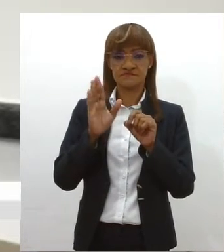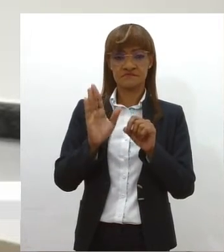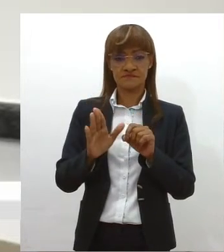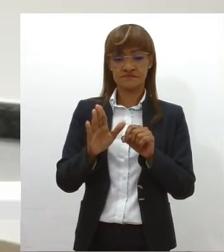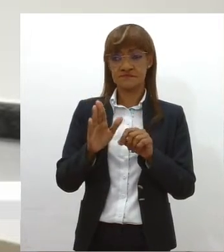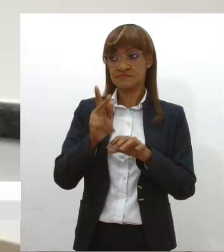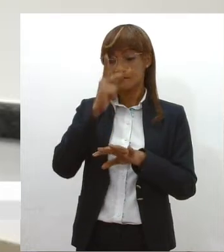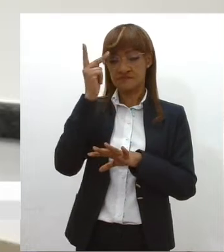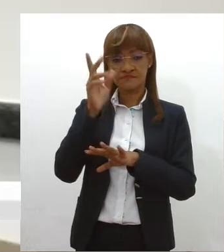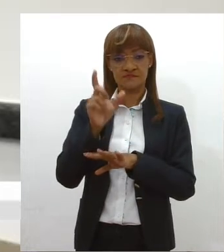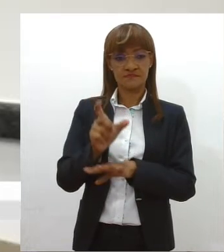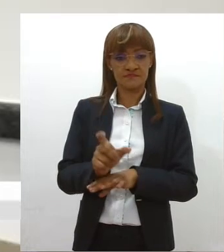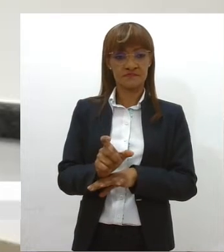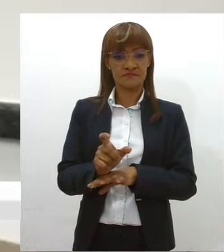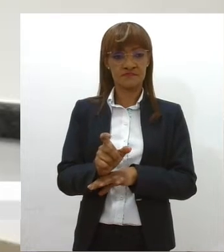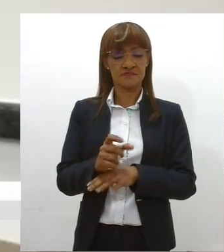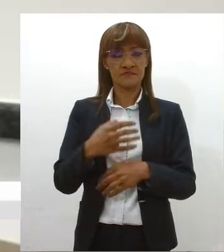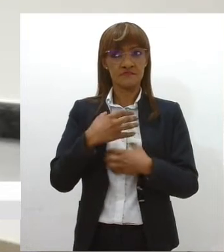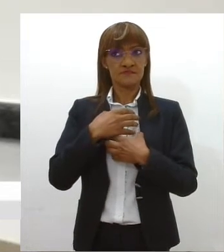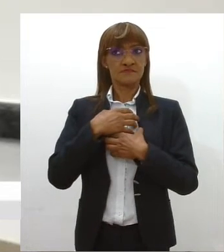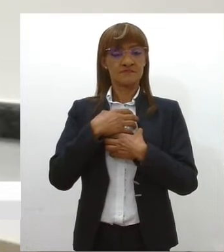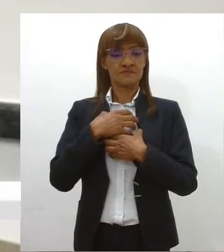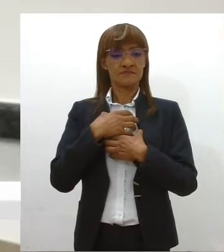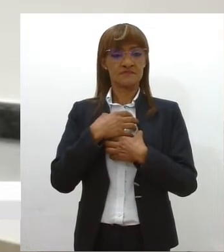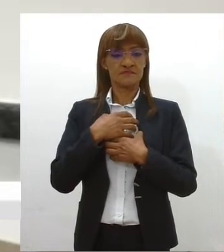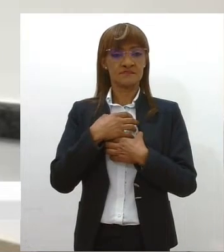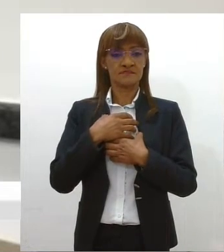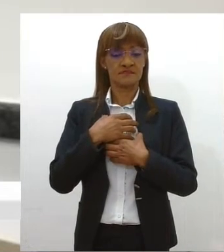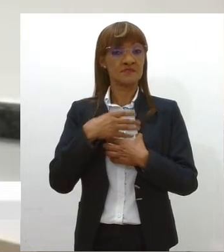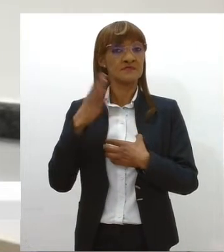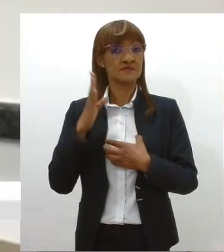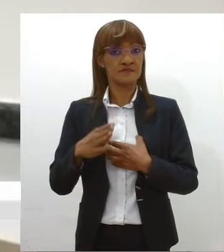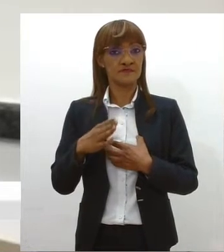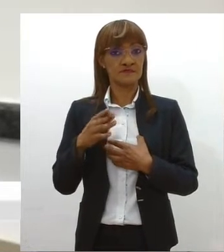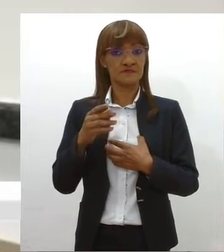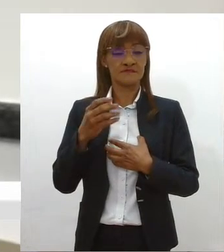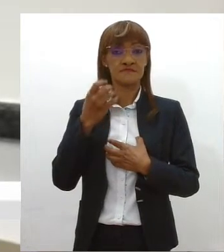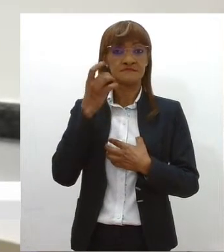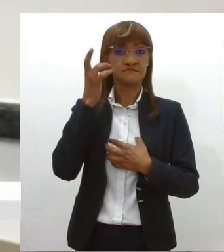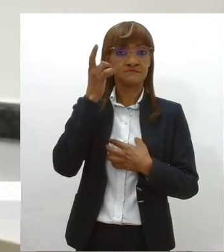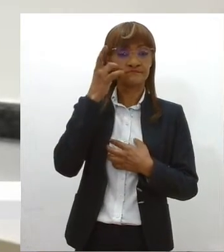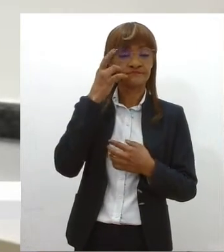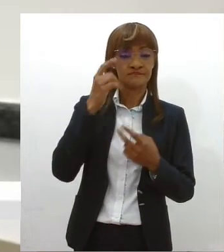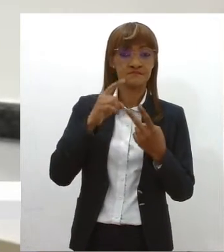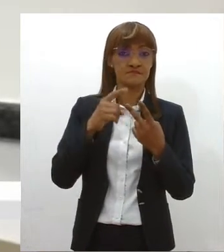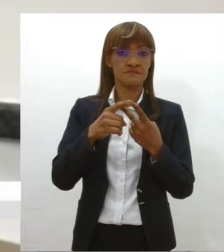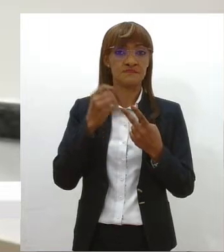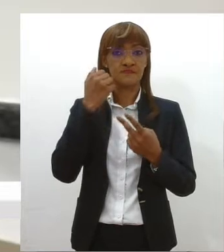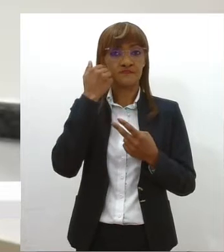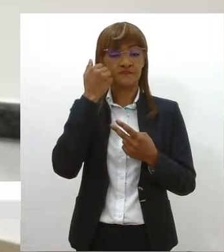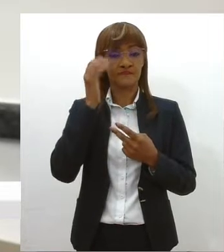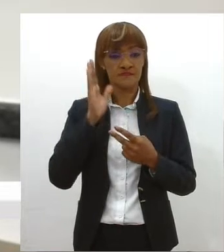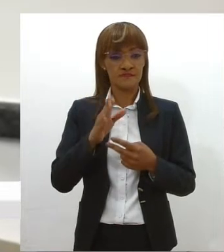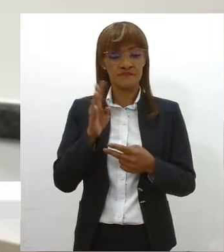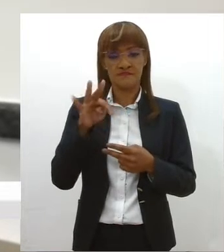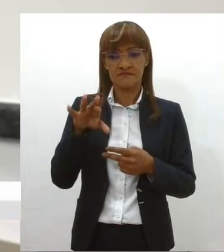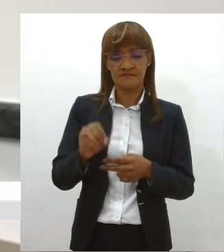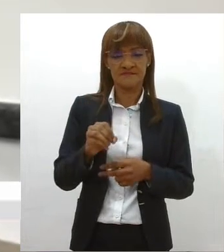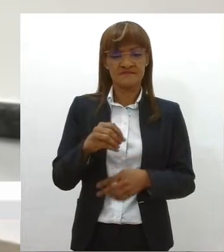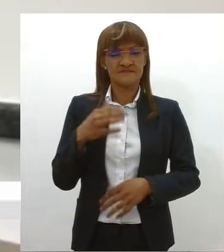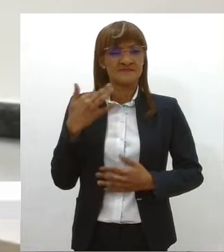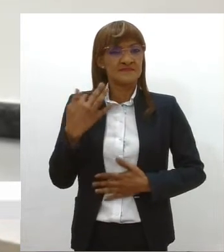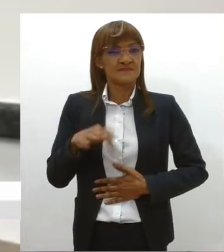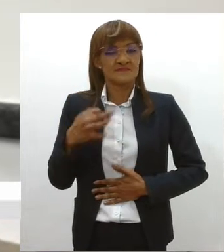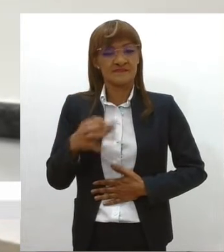com que haja mais sintomas. Então, dor nas mamas, dor de cabeça, né? Cólica, pode acontecer nesse